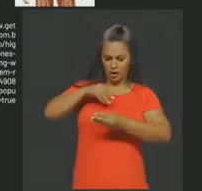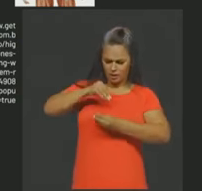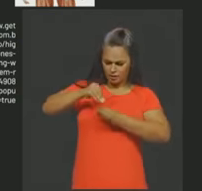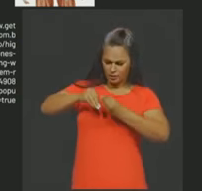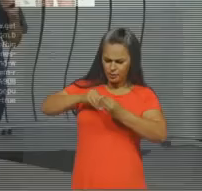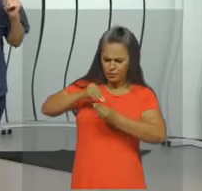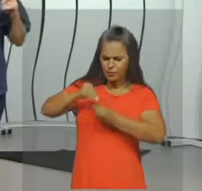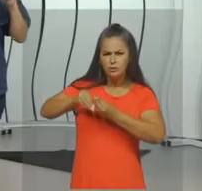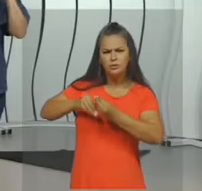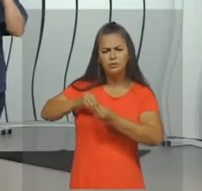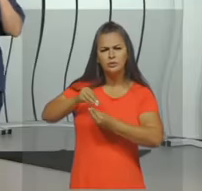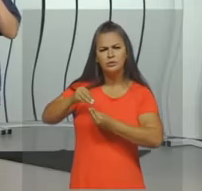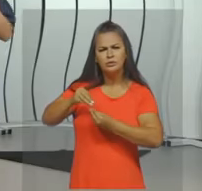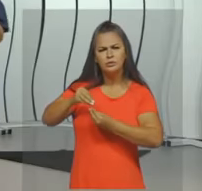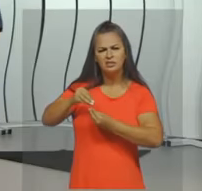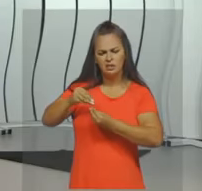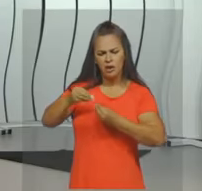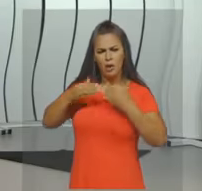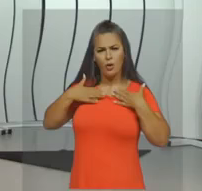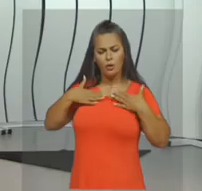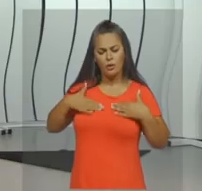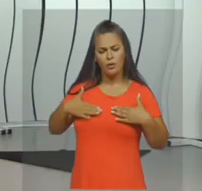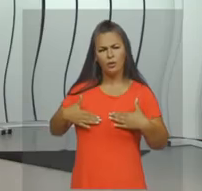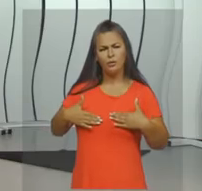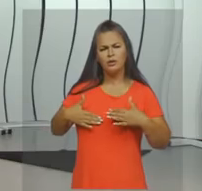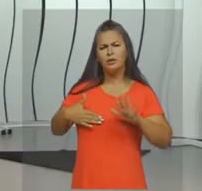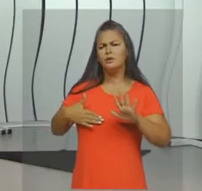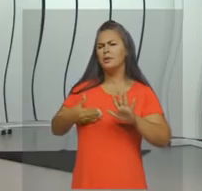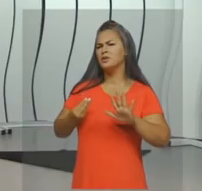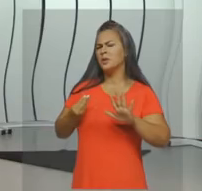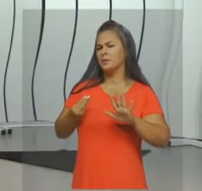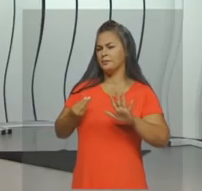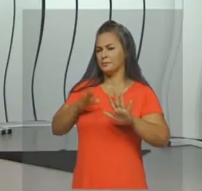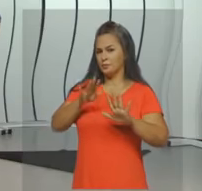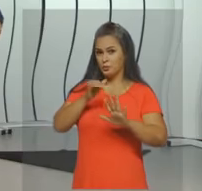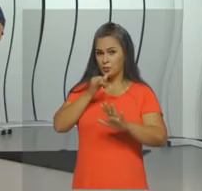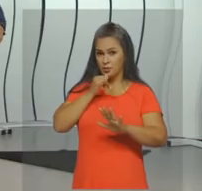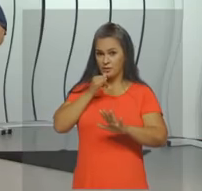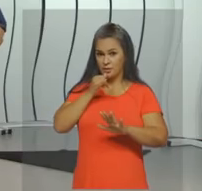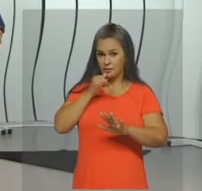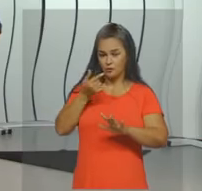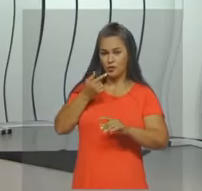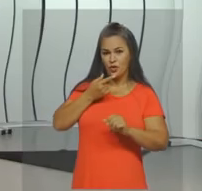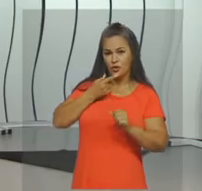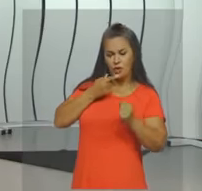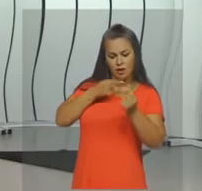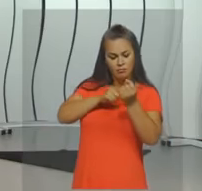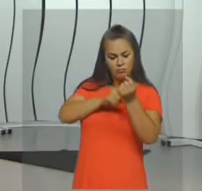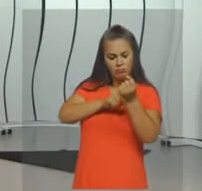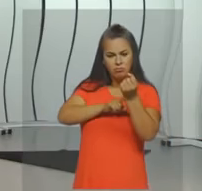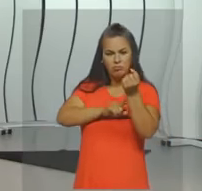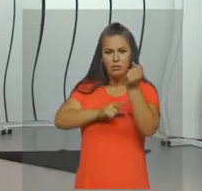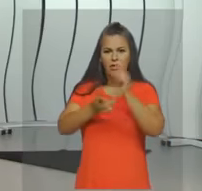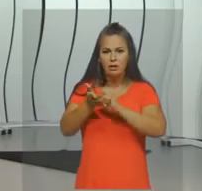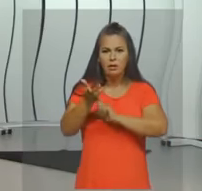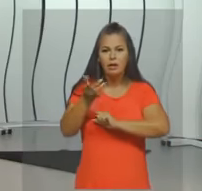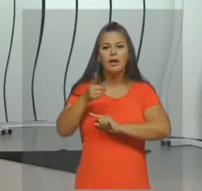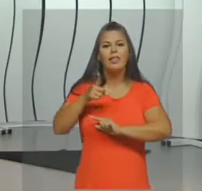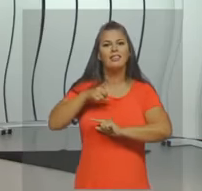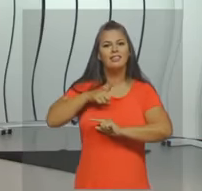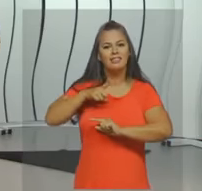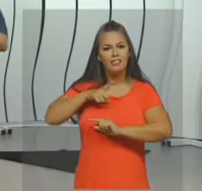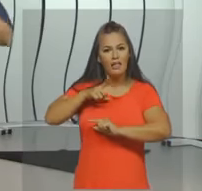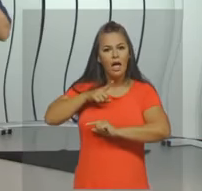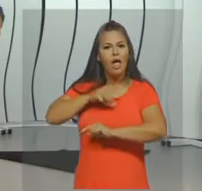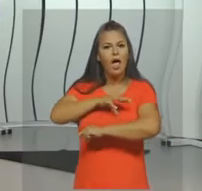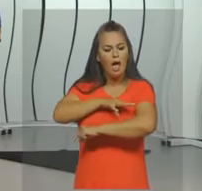professora, como assim? Vocês vão conhecer que até mesmo os nossos vasos sanguíneos possuem músculos. Então, ele